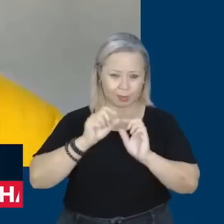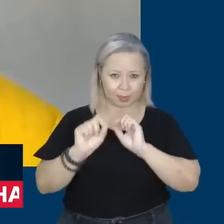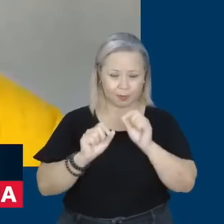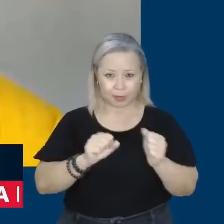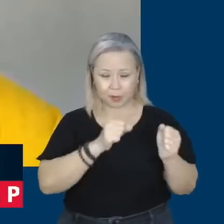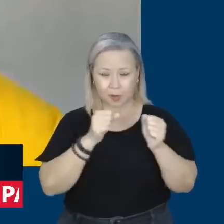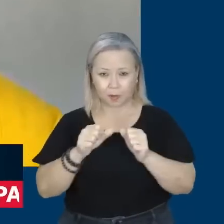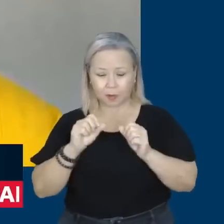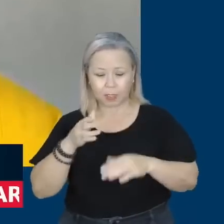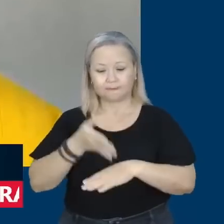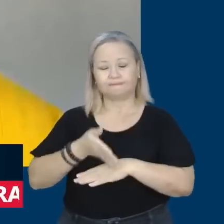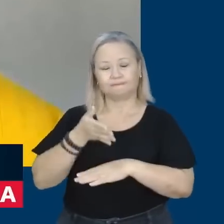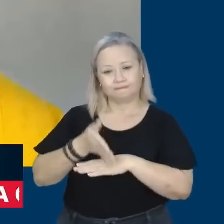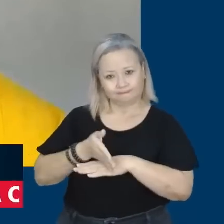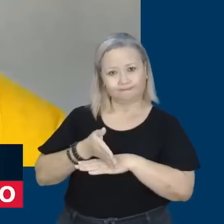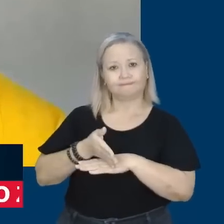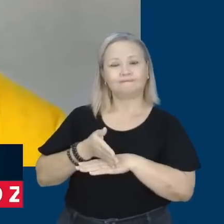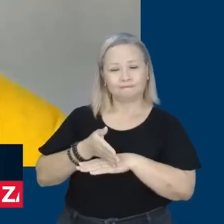pudesse participar